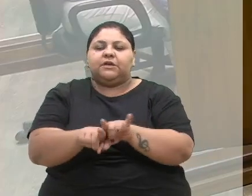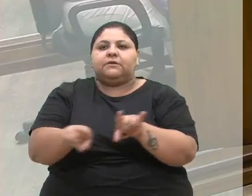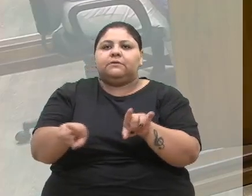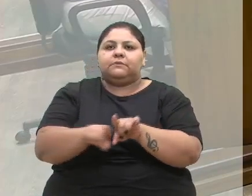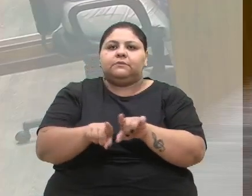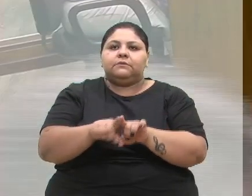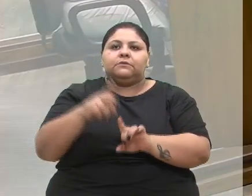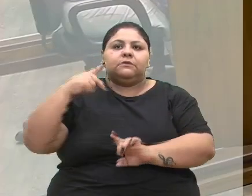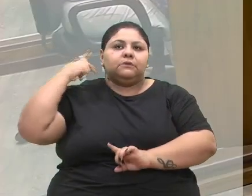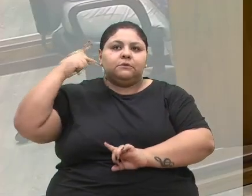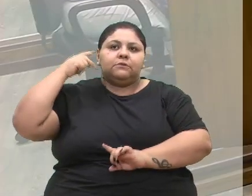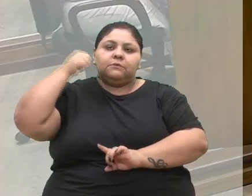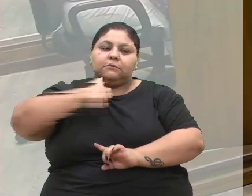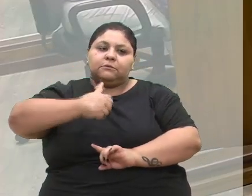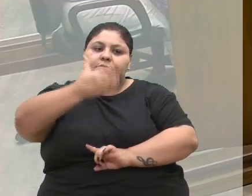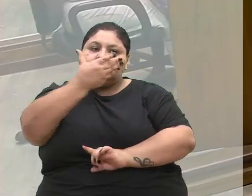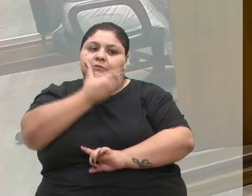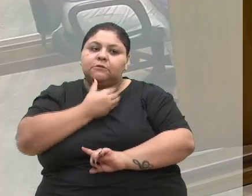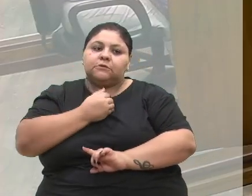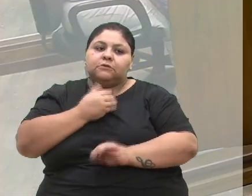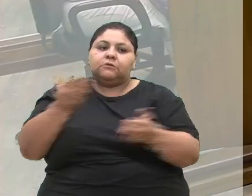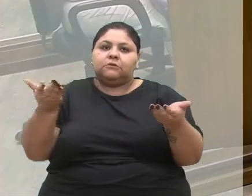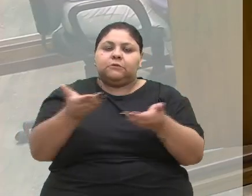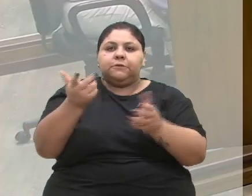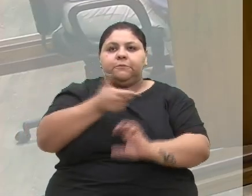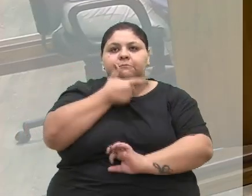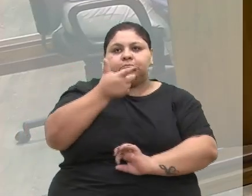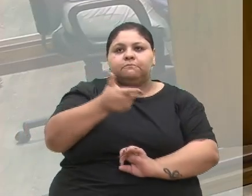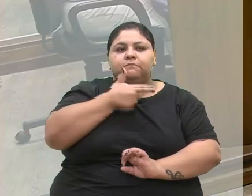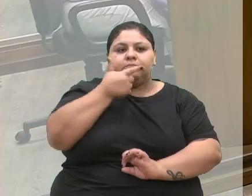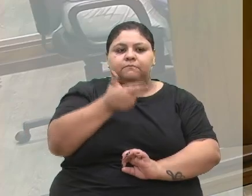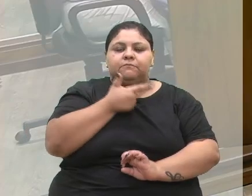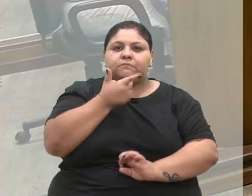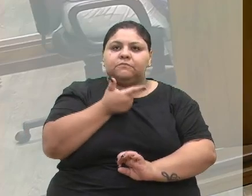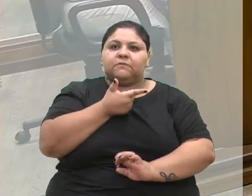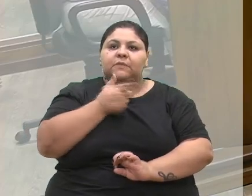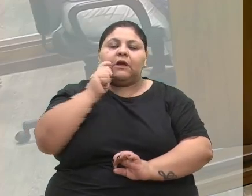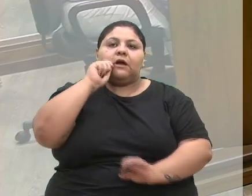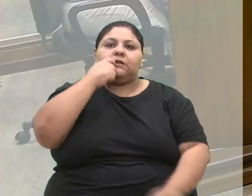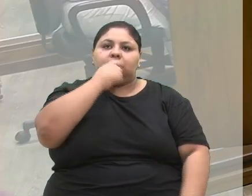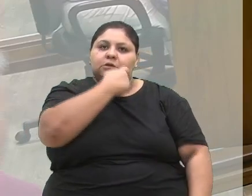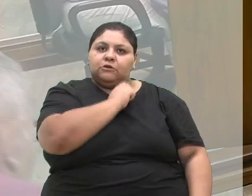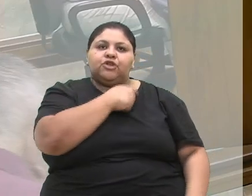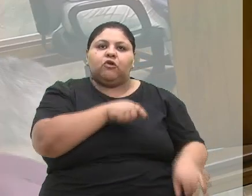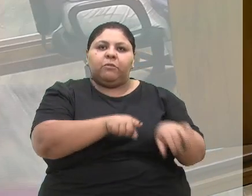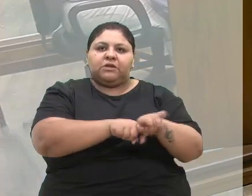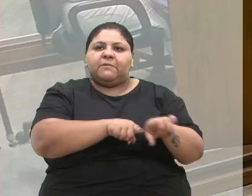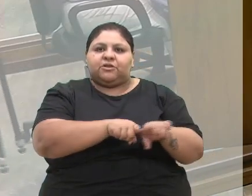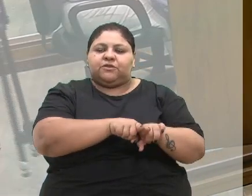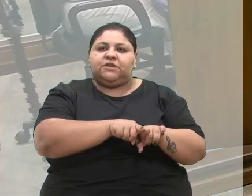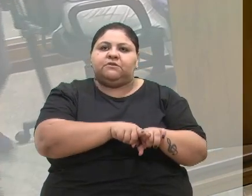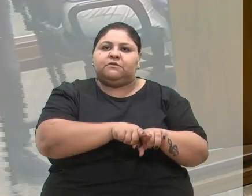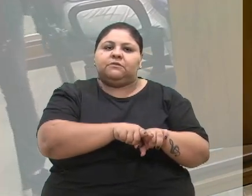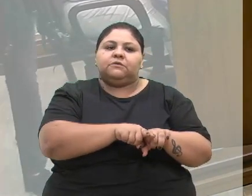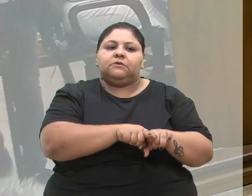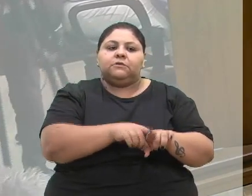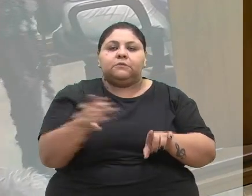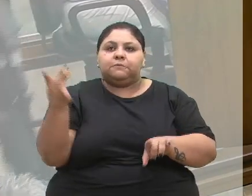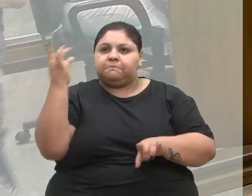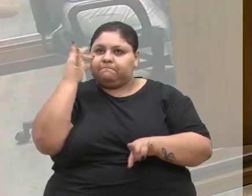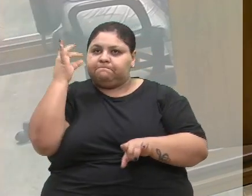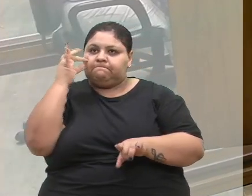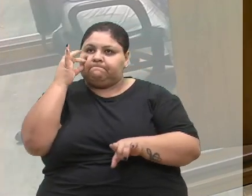Eu vou ocupar esse espaço. Hoje eu já falei sobre odontologia, que teremos a presença do presidente